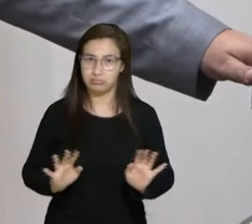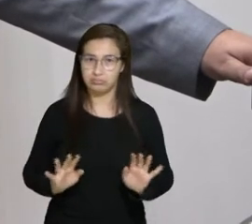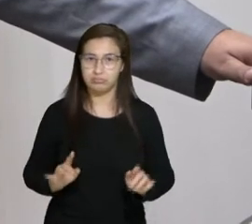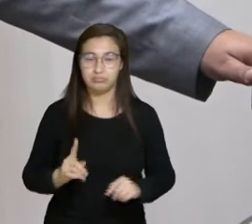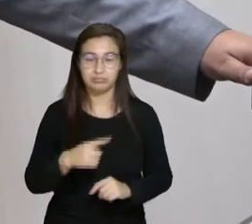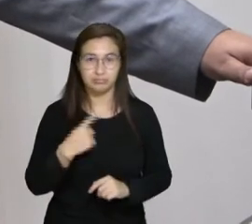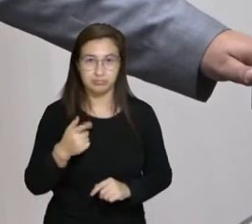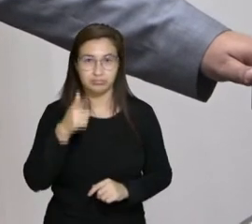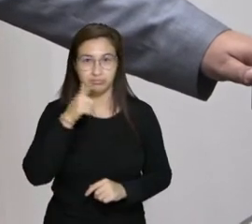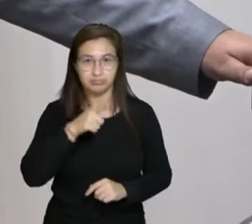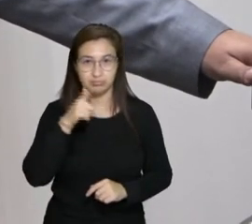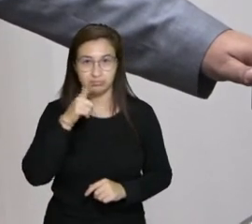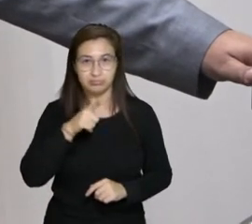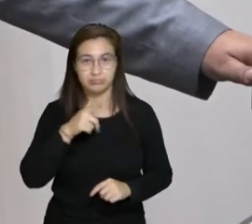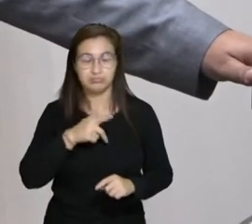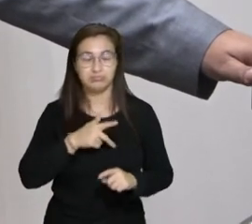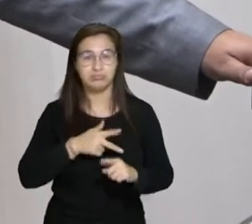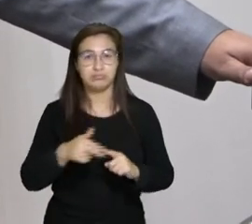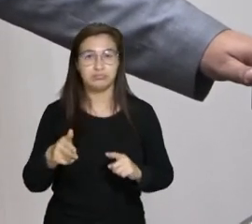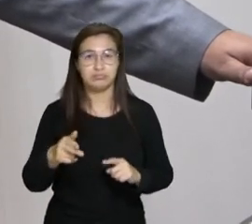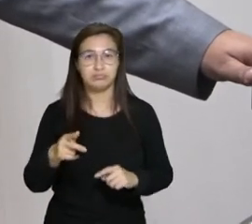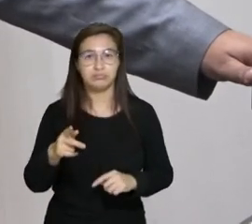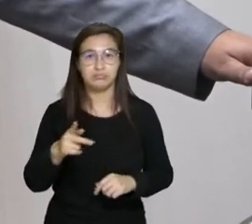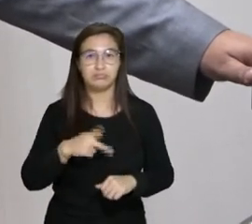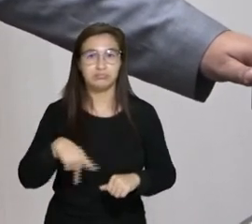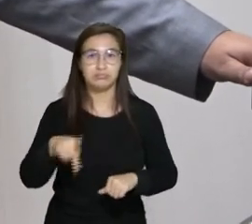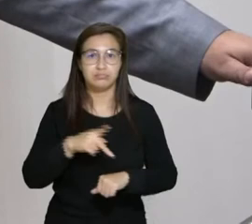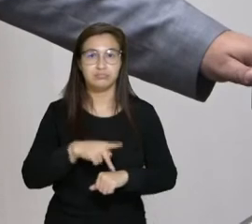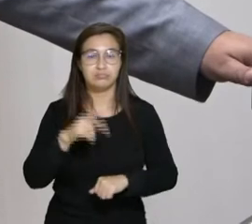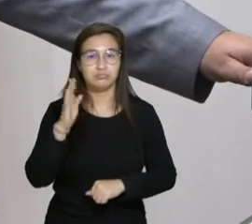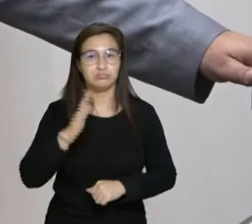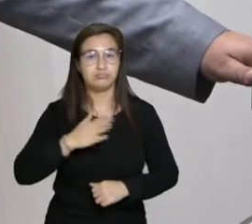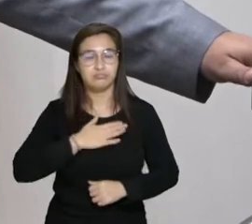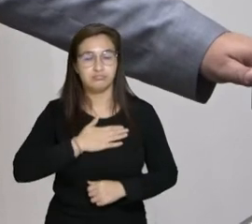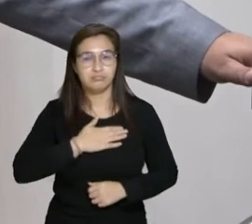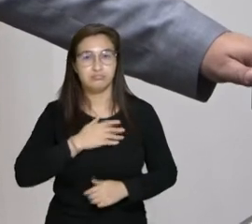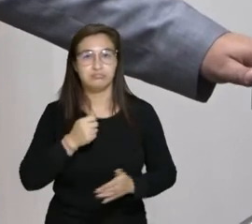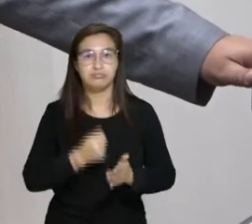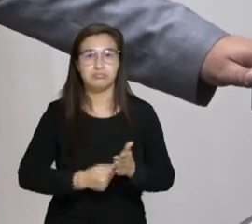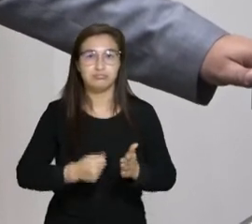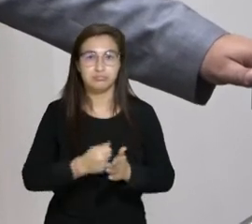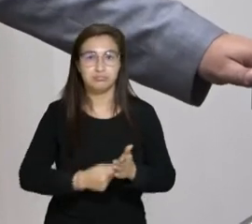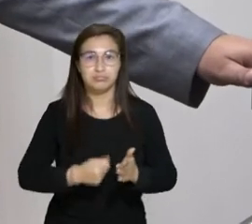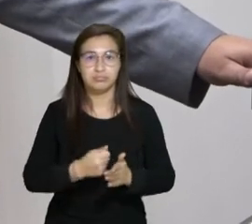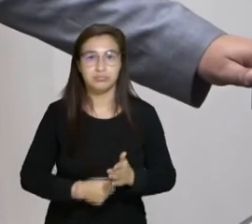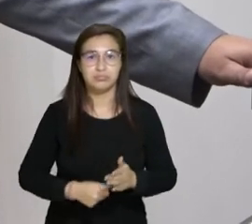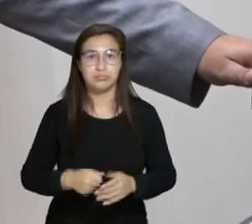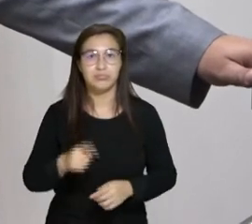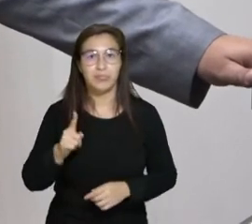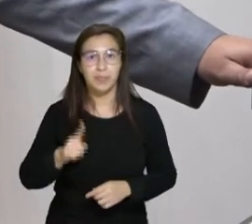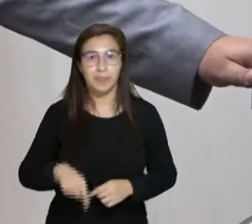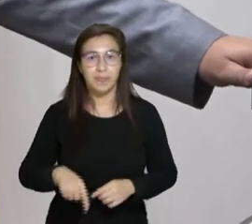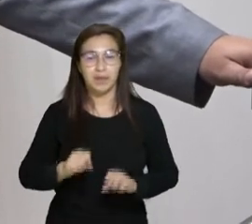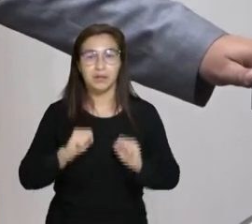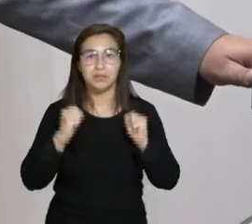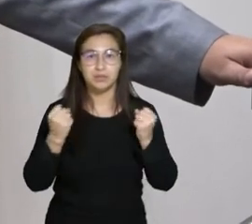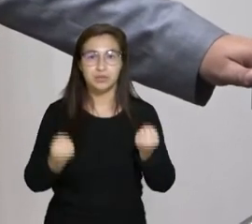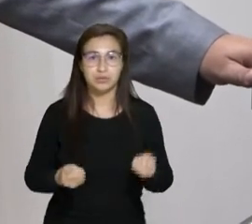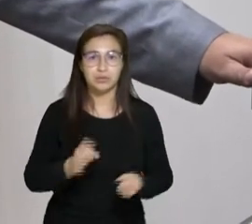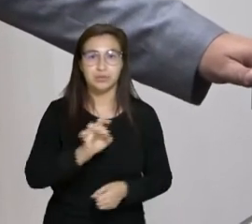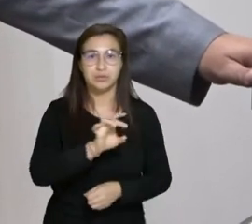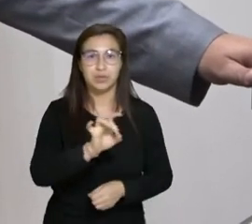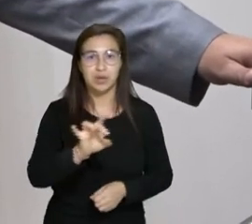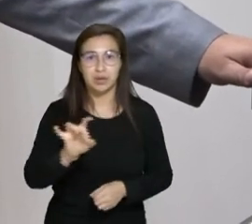conseguimos sim conquistar a Nossa pátria que nós estamos sonhamos almejamos amo tanto tanto por ela mas vai ser através do esforço de cada um de